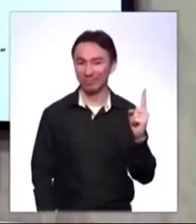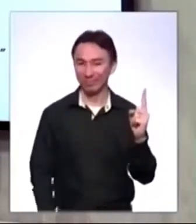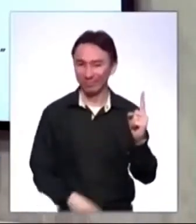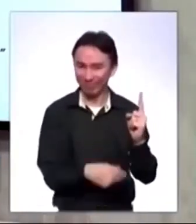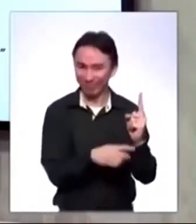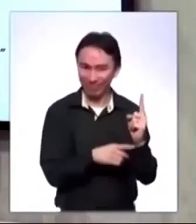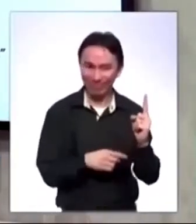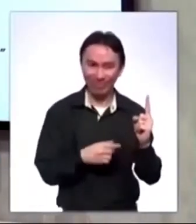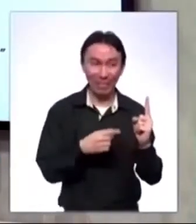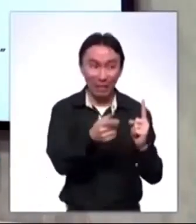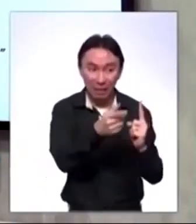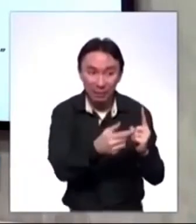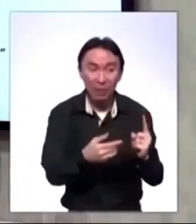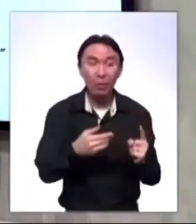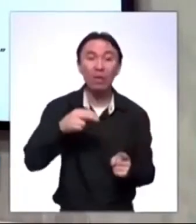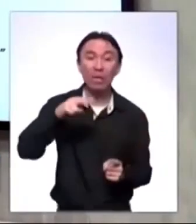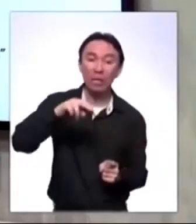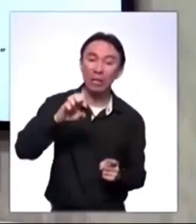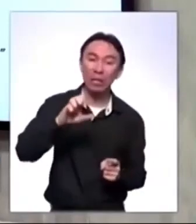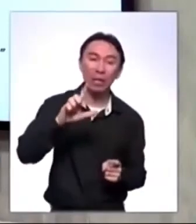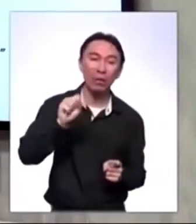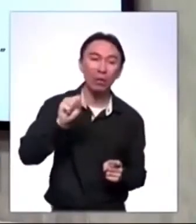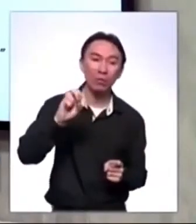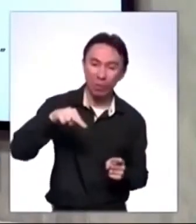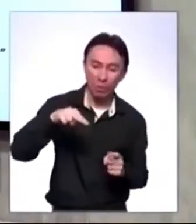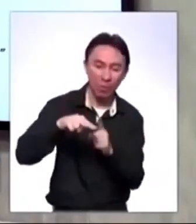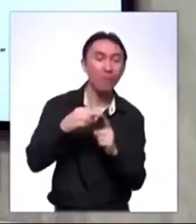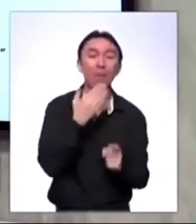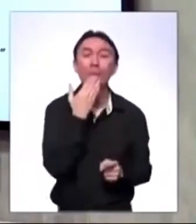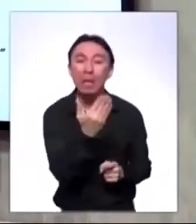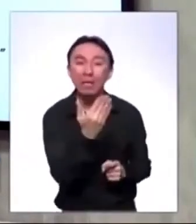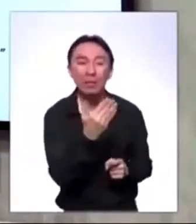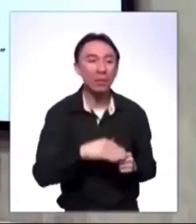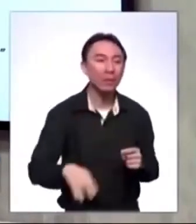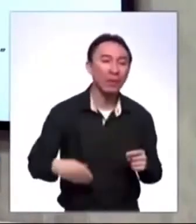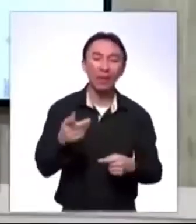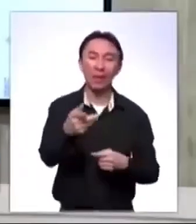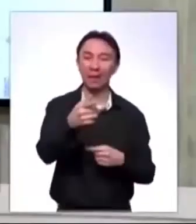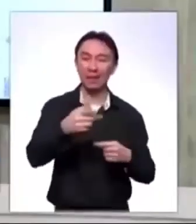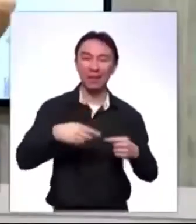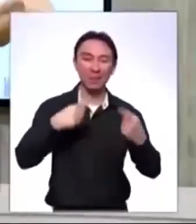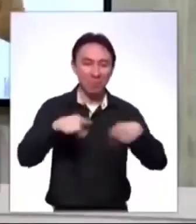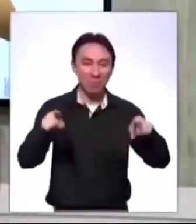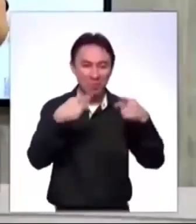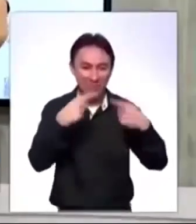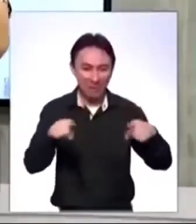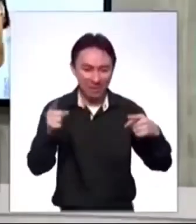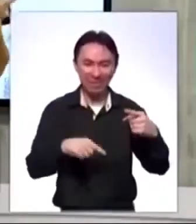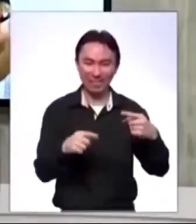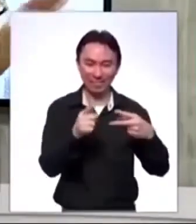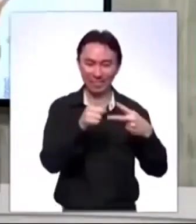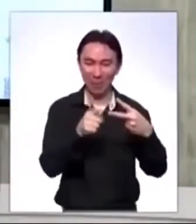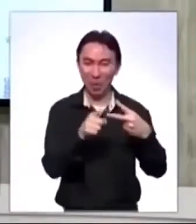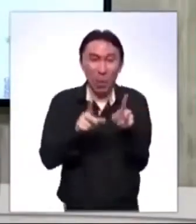Rodrigues pede para que, neste momento, 2 músicas toquem ao mesmo tempo. A marcha nupcial